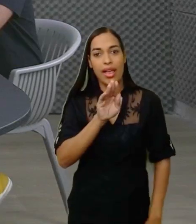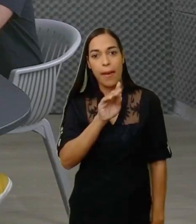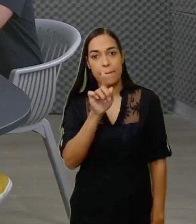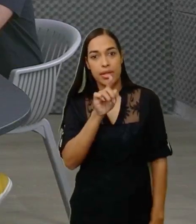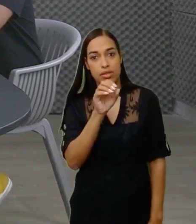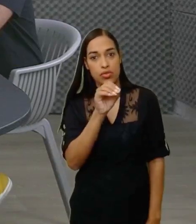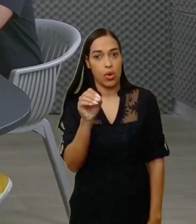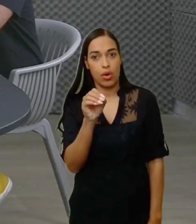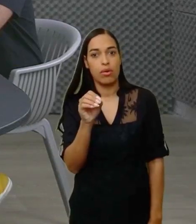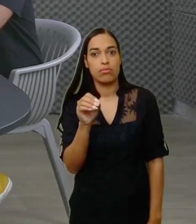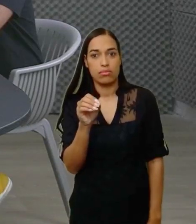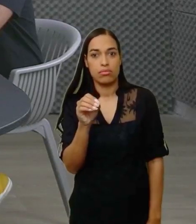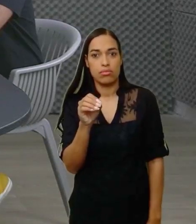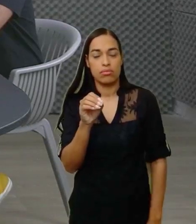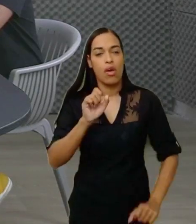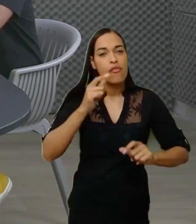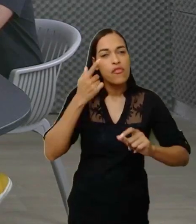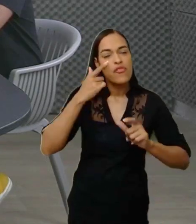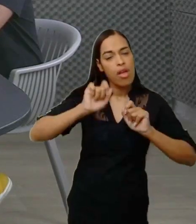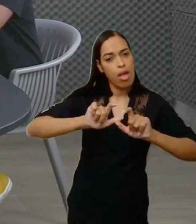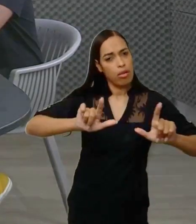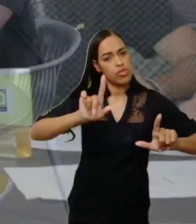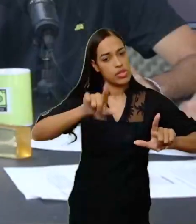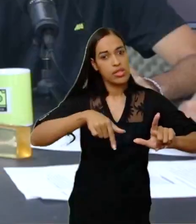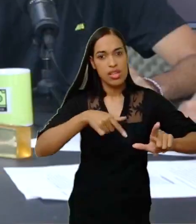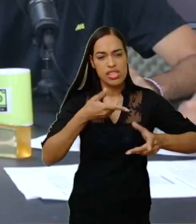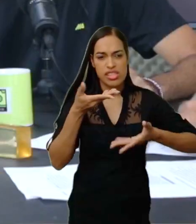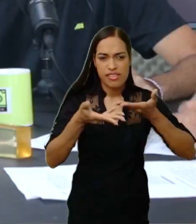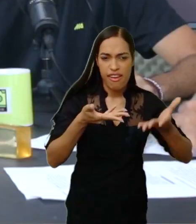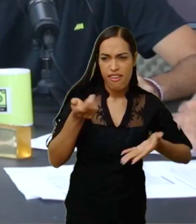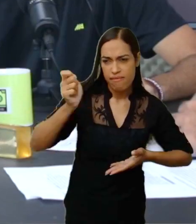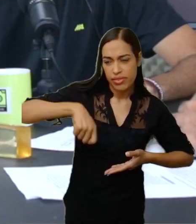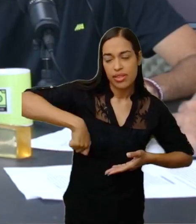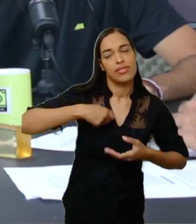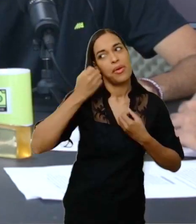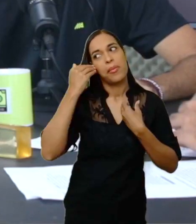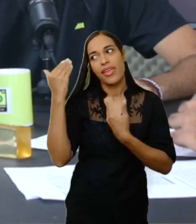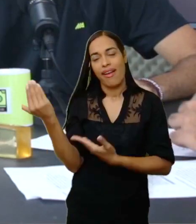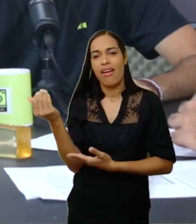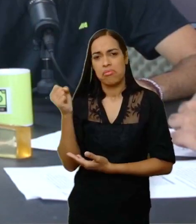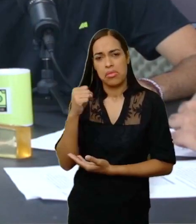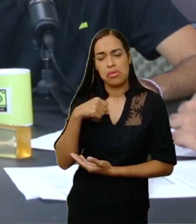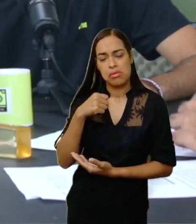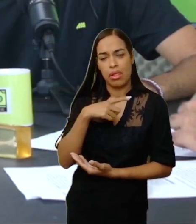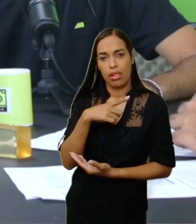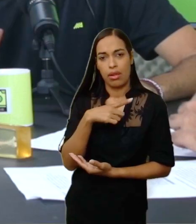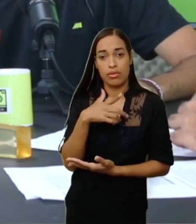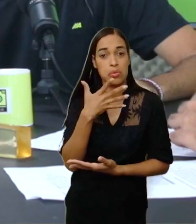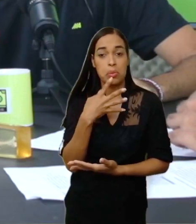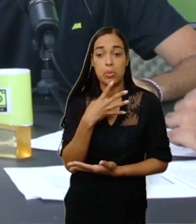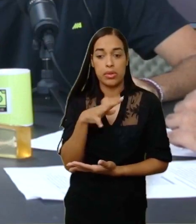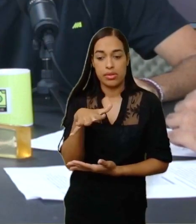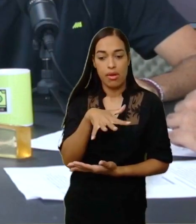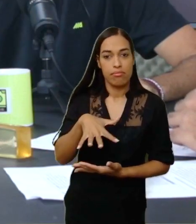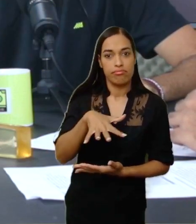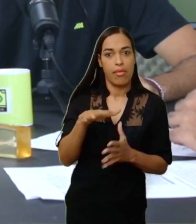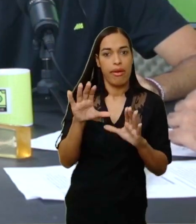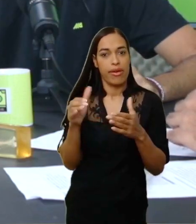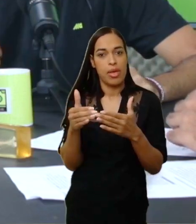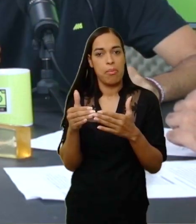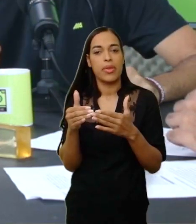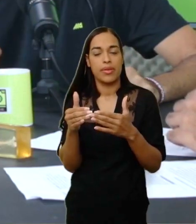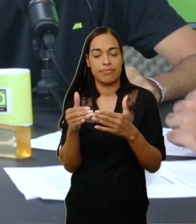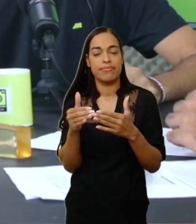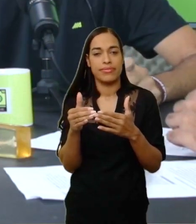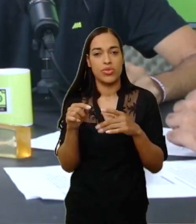procurar um pedacinho de tela e tinha lá, pessoal, tem essa aqui, serve? Dá, eu desenrolo lá, muito obrigado. Né? Eu nem conhecia ainda o pessoal do Labzou direito. Aí eu peguei e